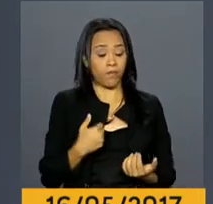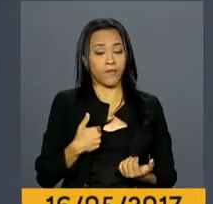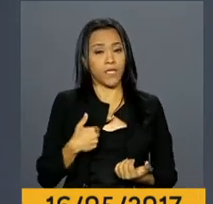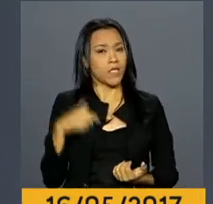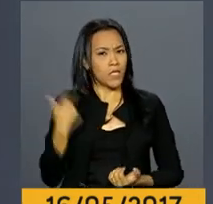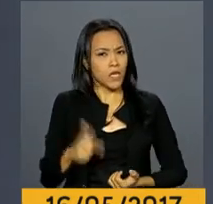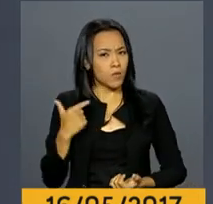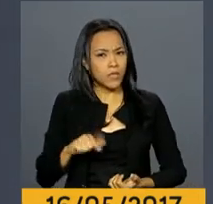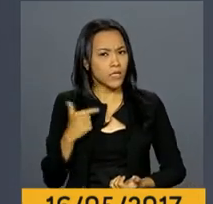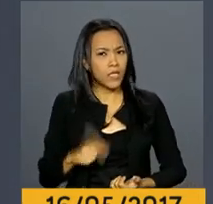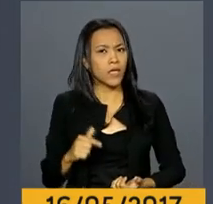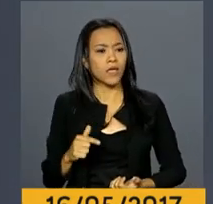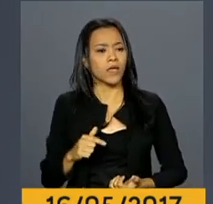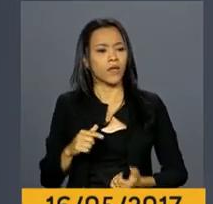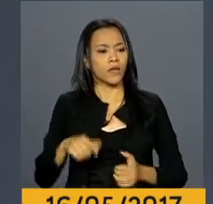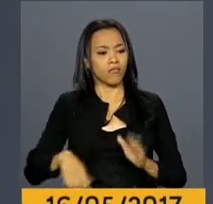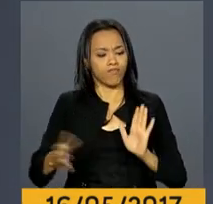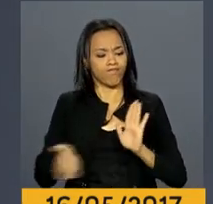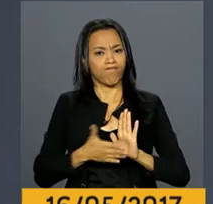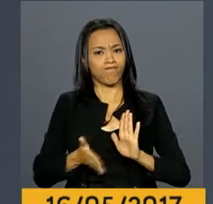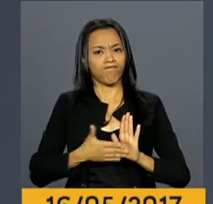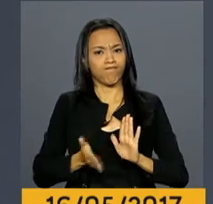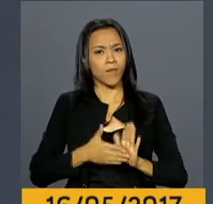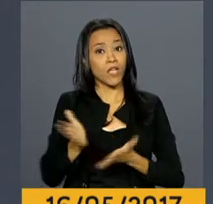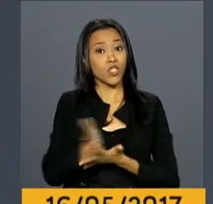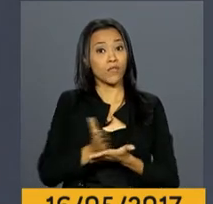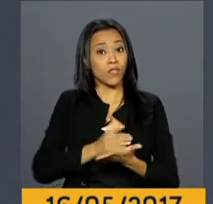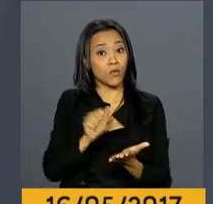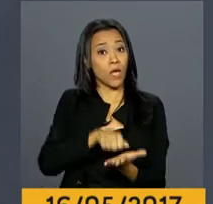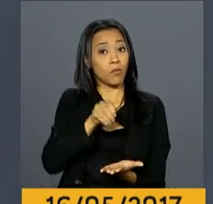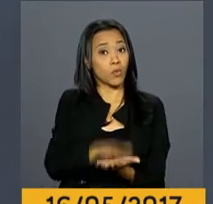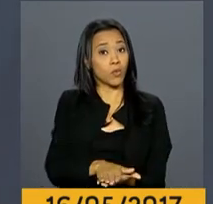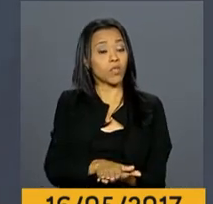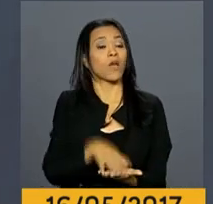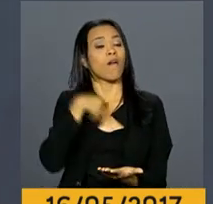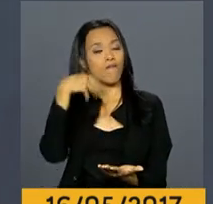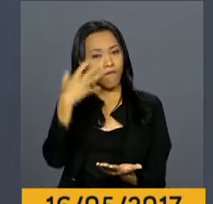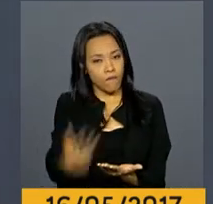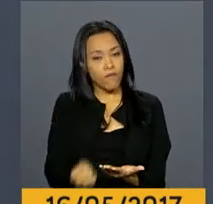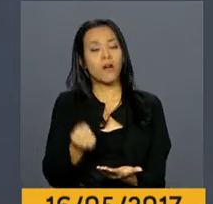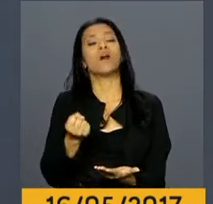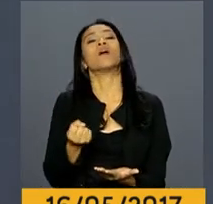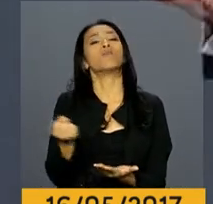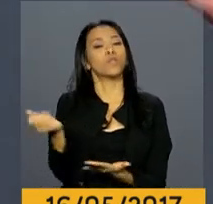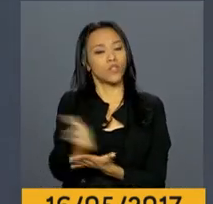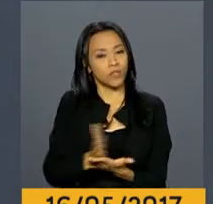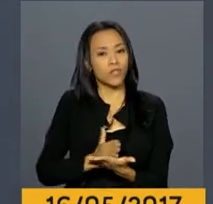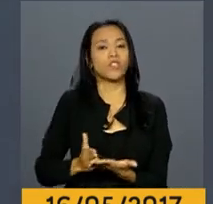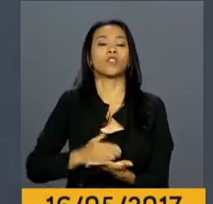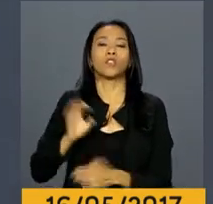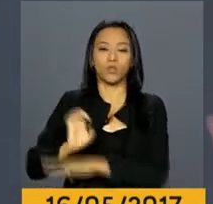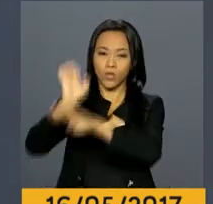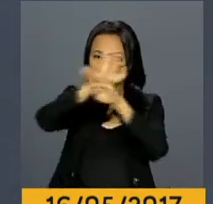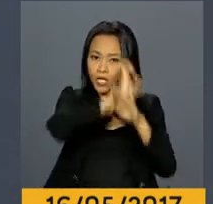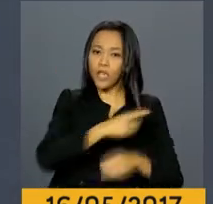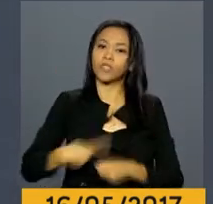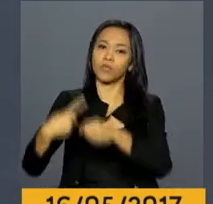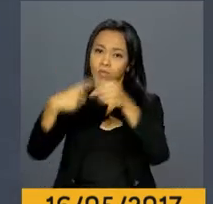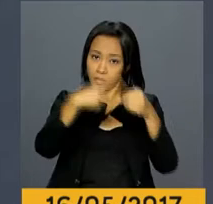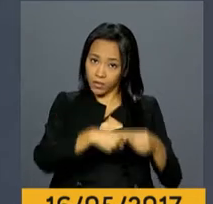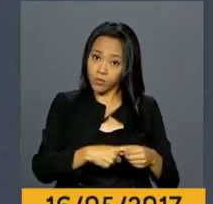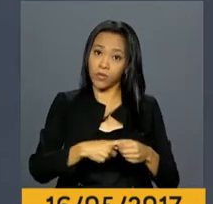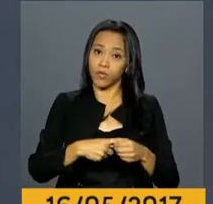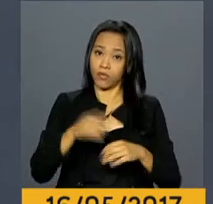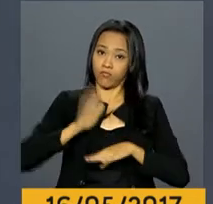de não ter a previsão legal da divisão da multa, nós vamos dividir a multa com estados e municípios. E não foi sem